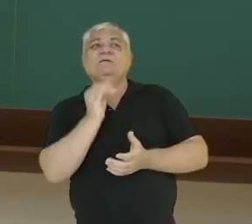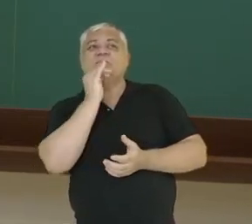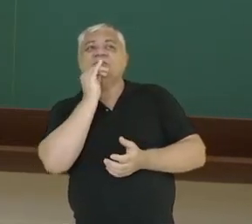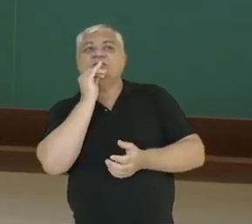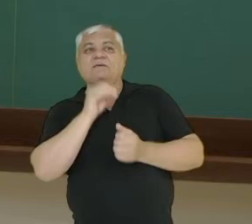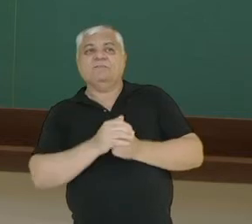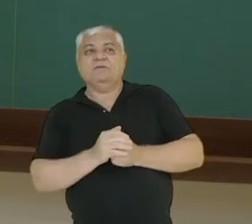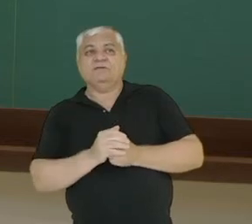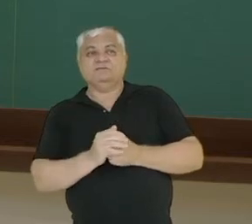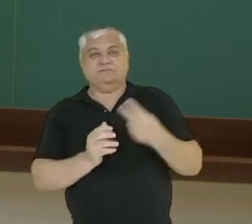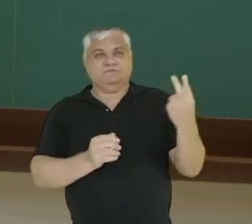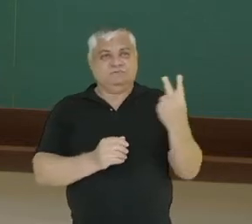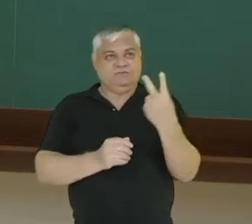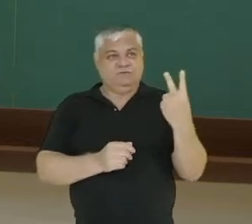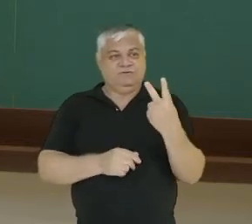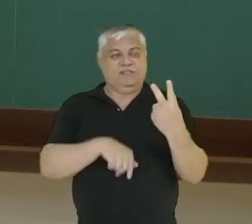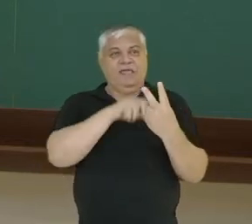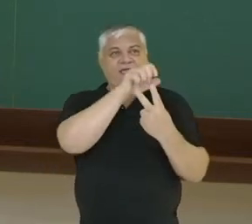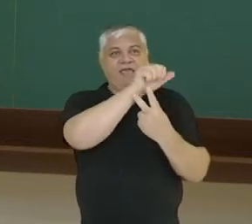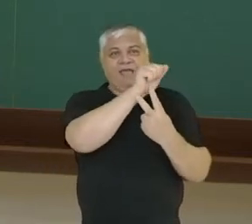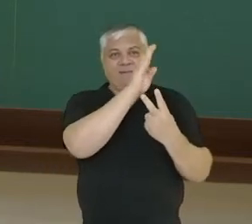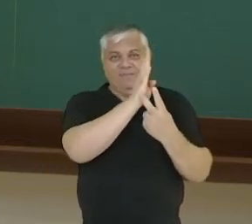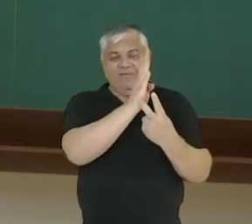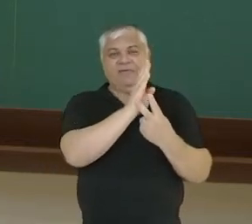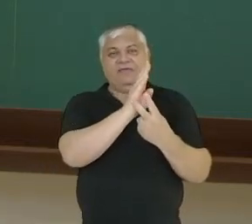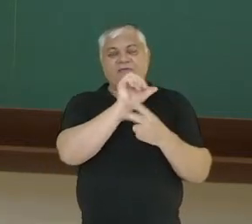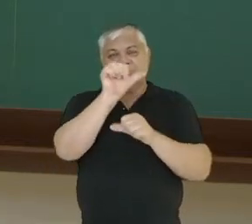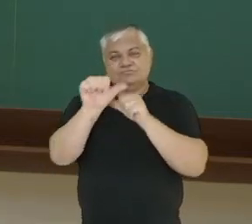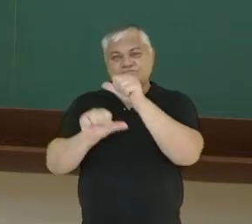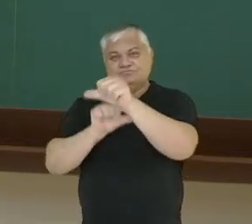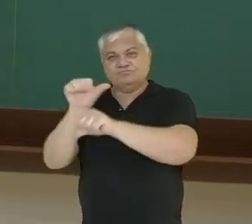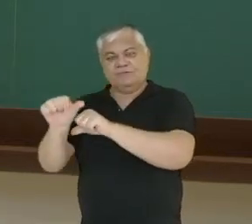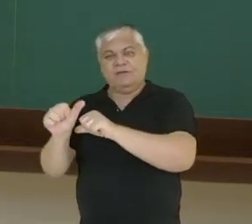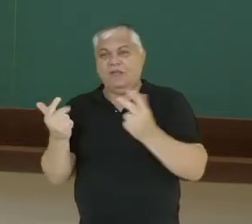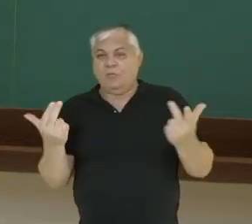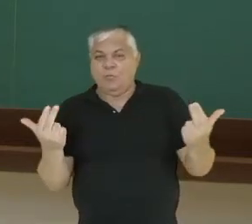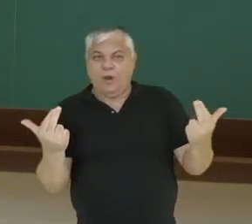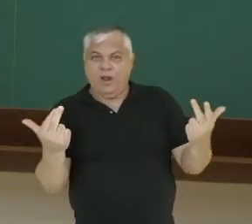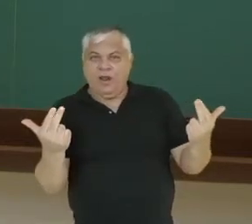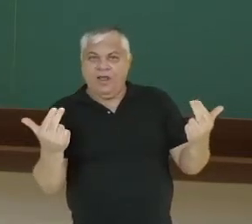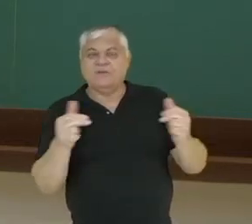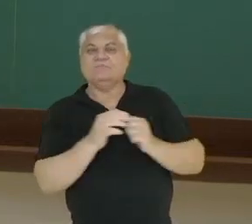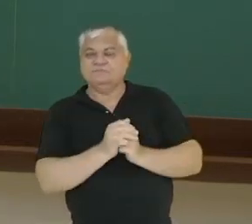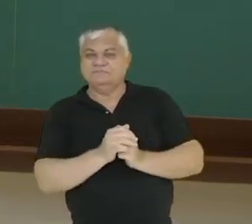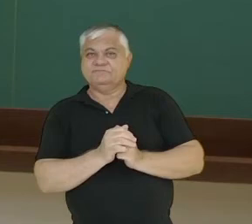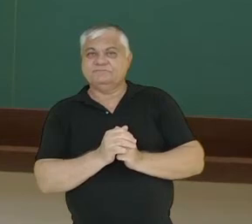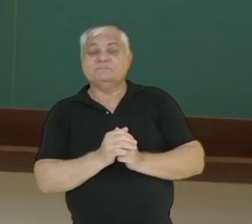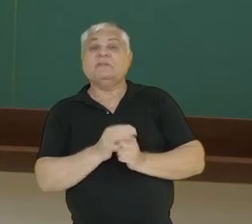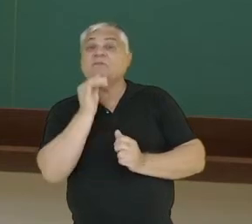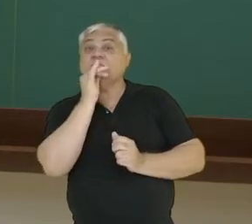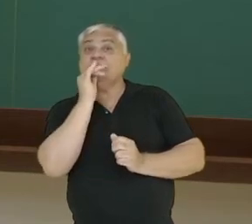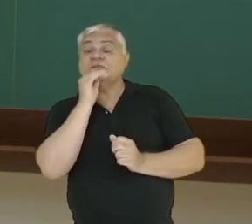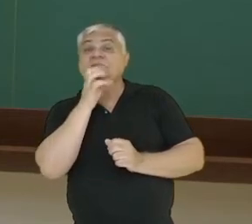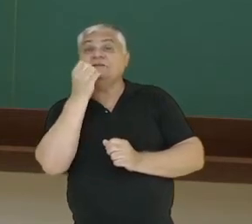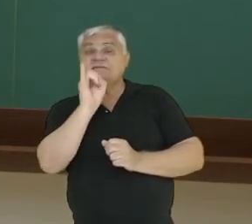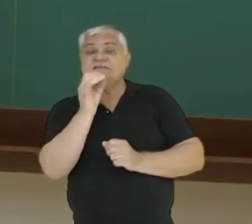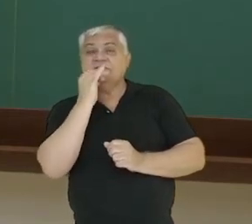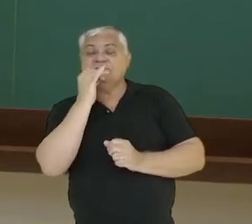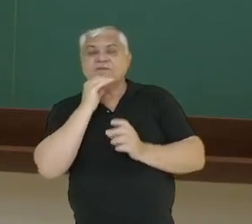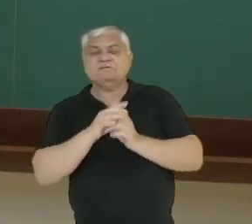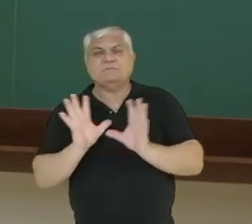quando essas duas velocidades forem iguais. De maneira que se eu for